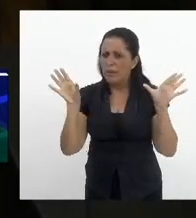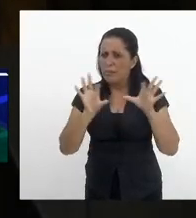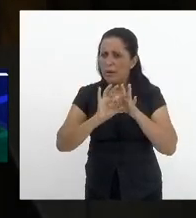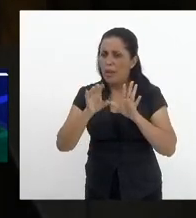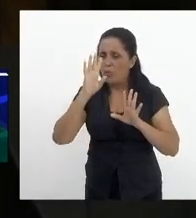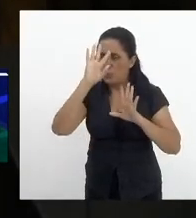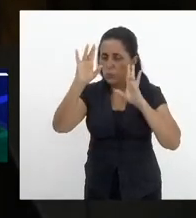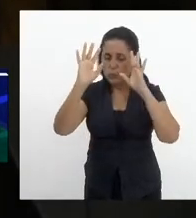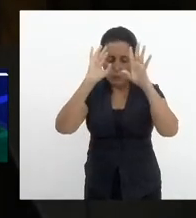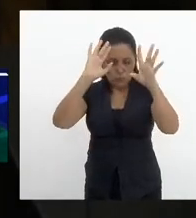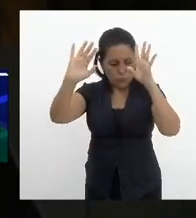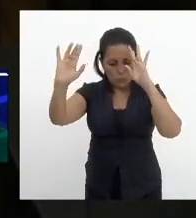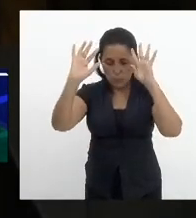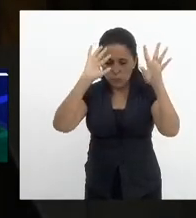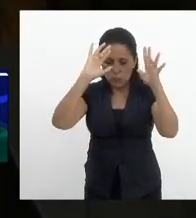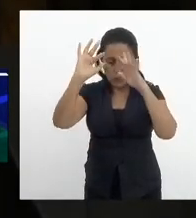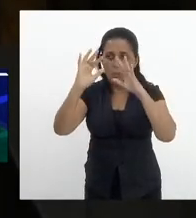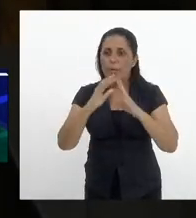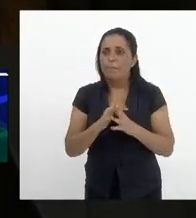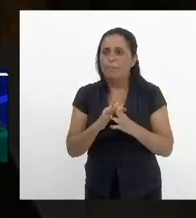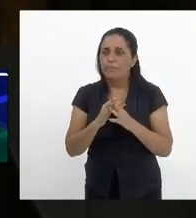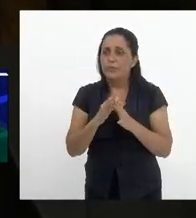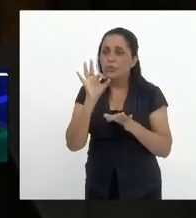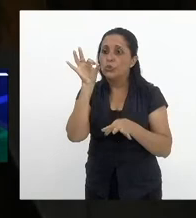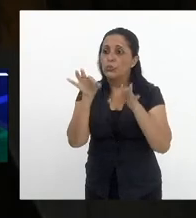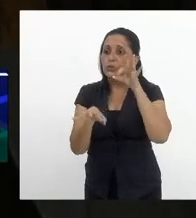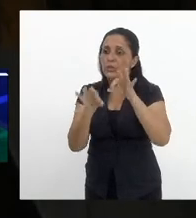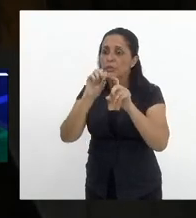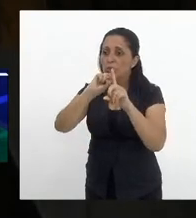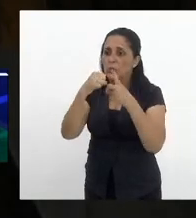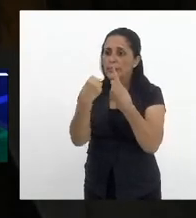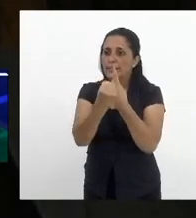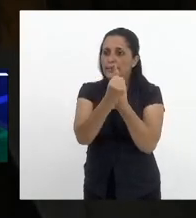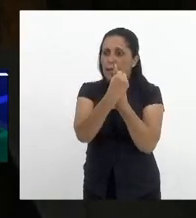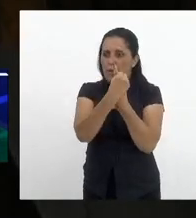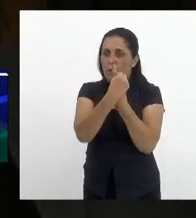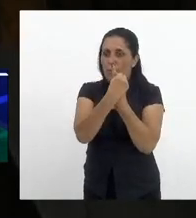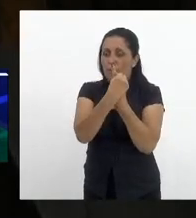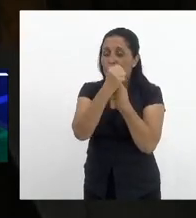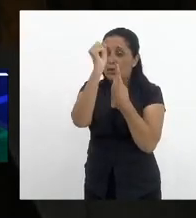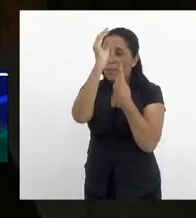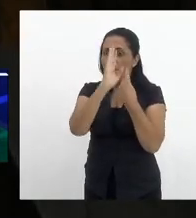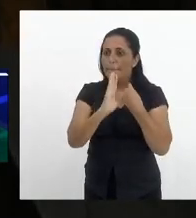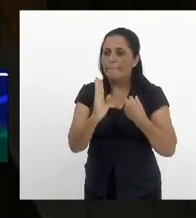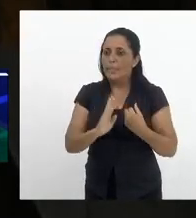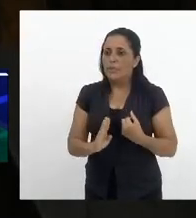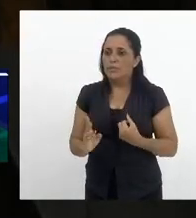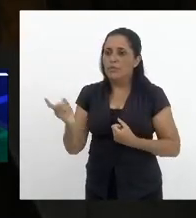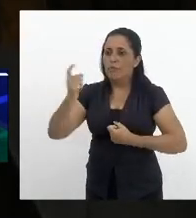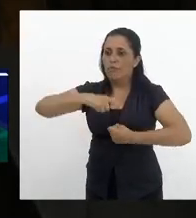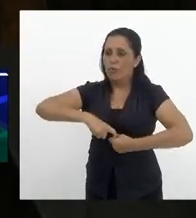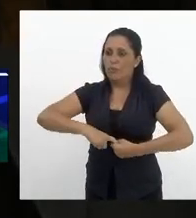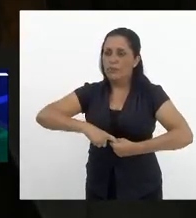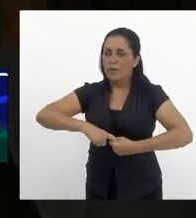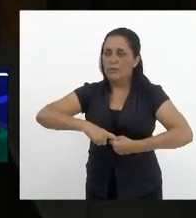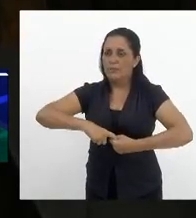sonhei com mais justiça social e que o Brasil voltasse a